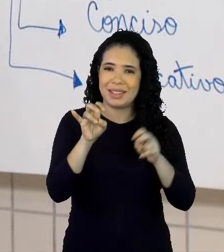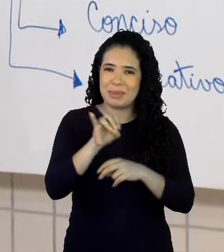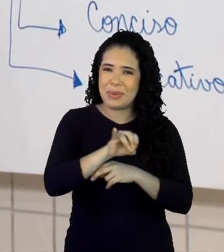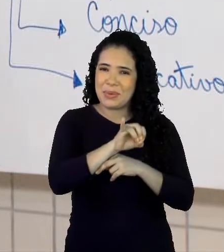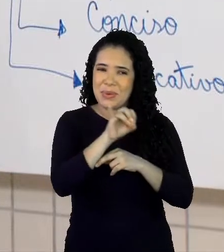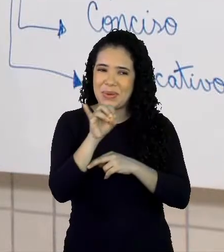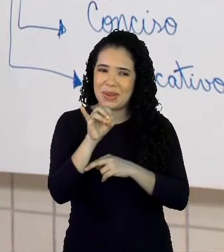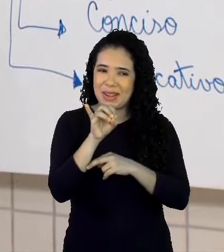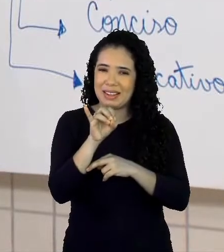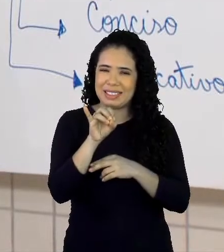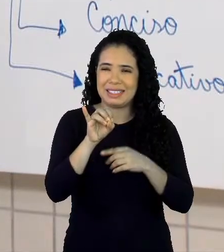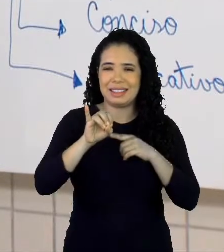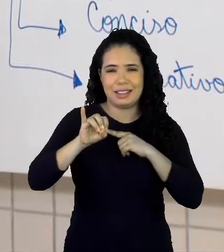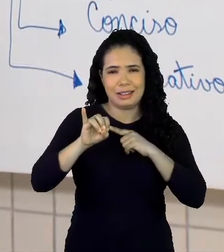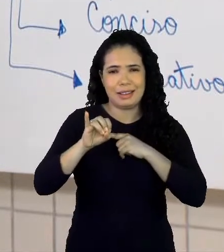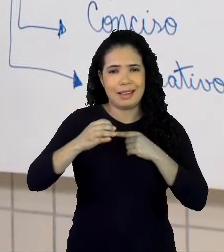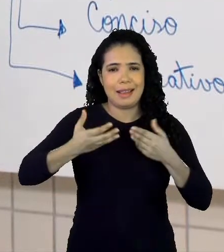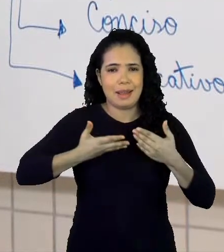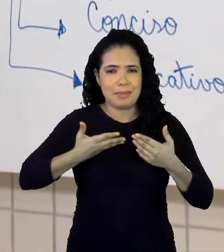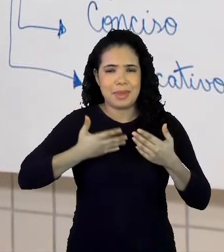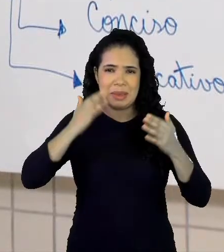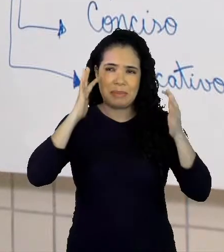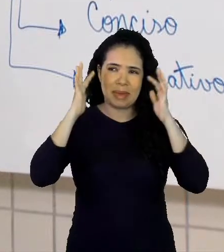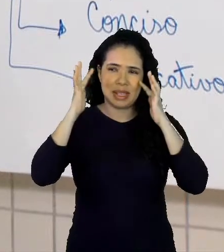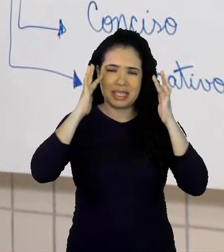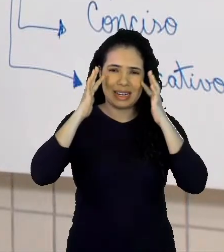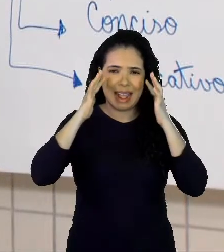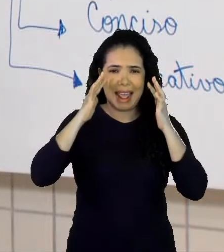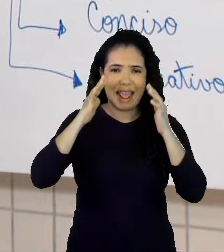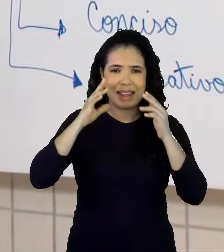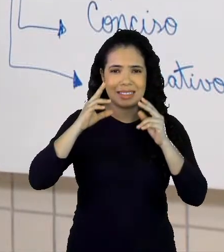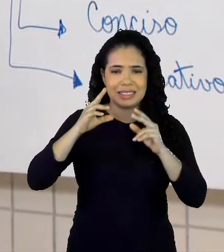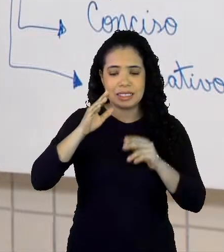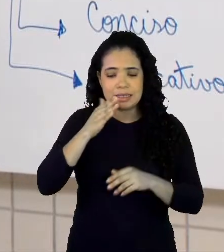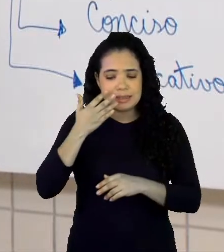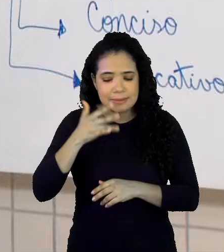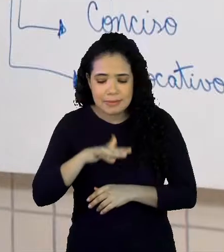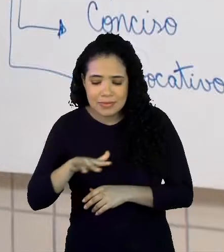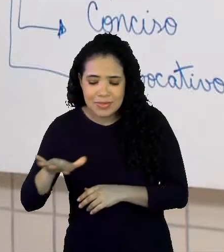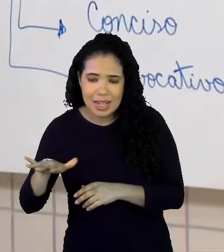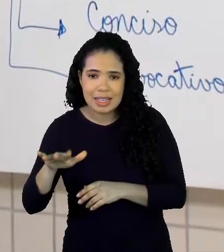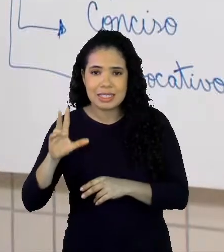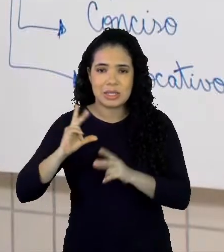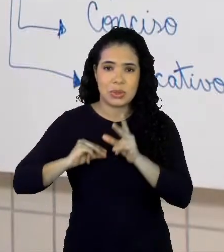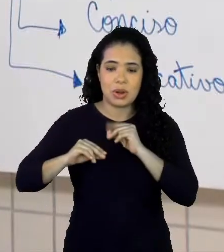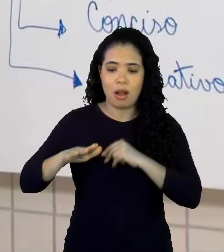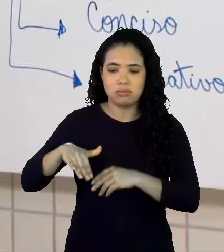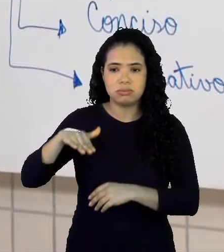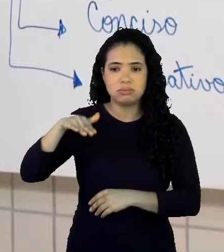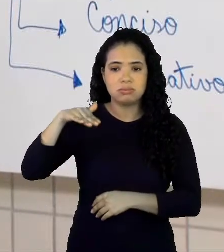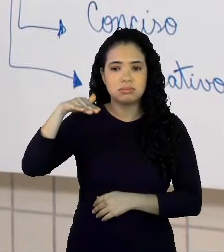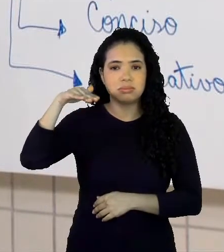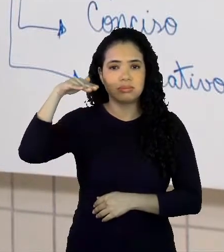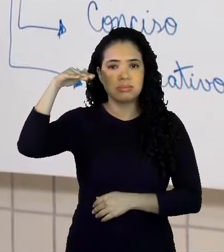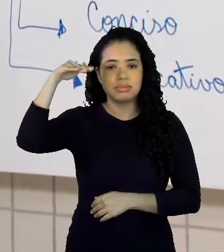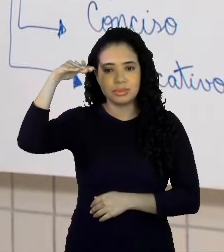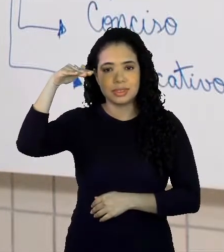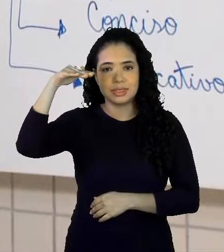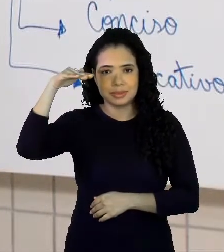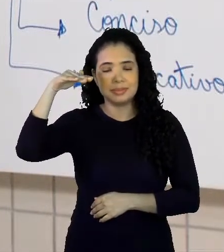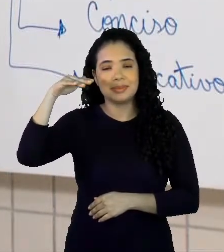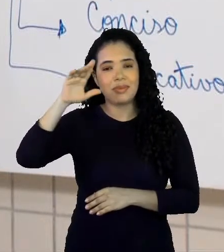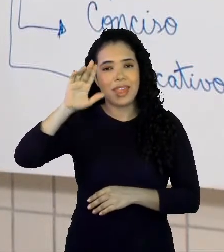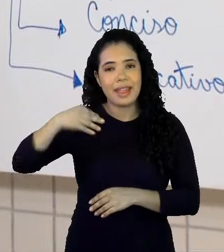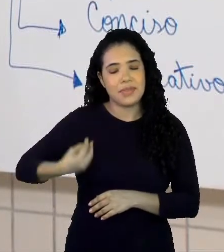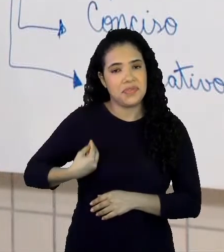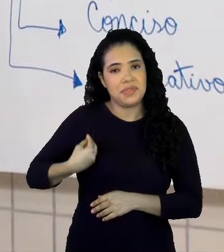diz que ele tinha amigos imaginários na infância, na adolescência e agora com 30 e poucos anos. É uma observação que a gente se faz da vida,